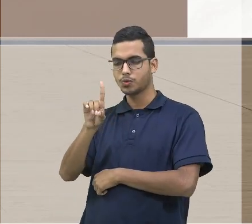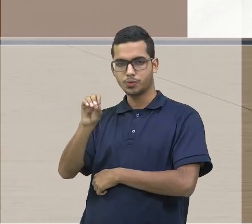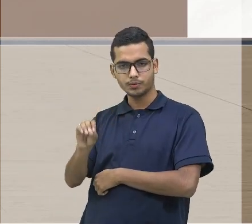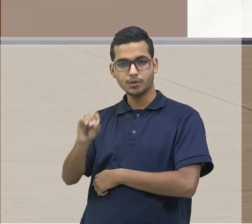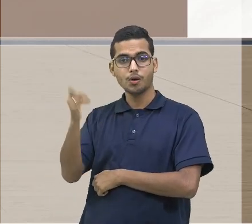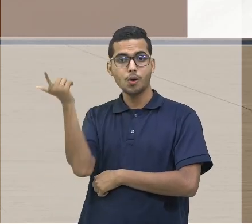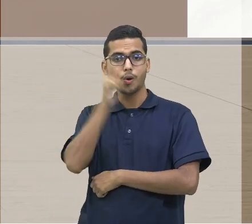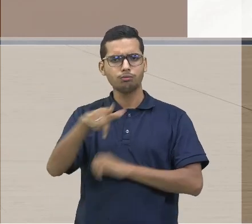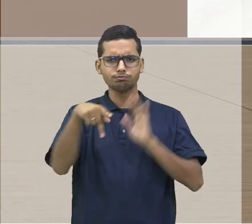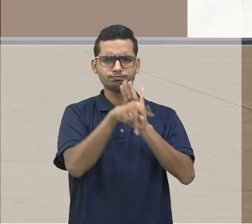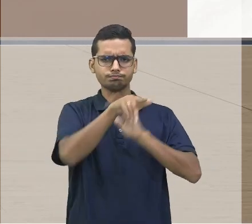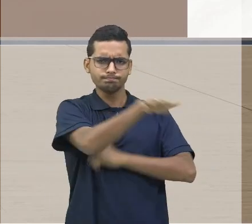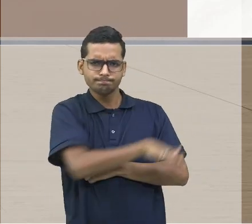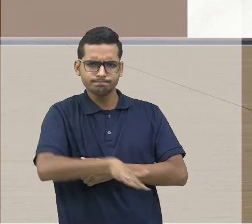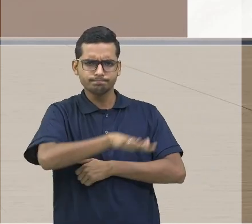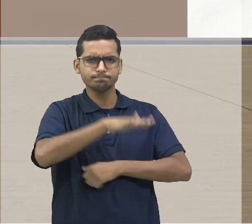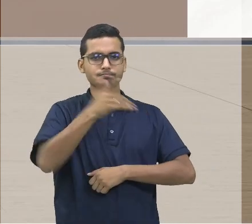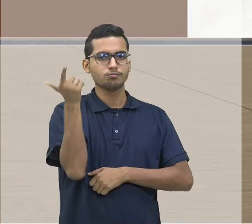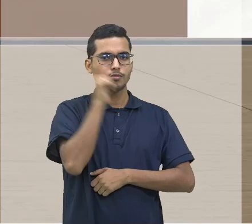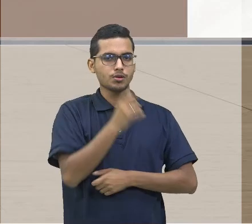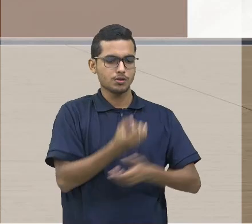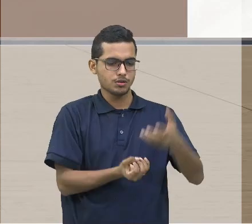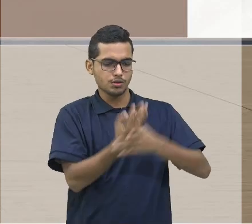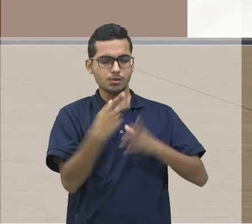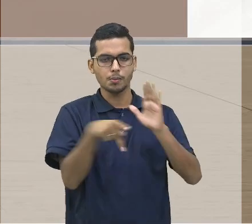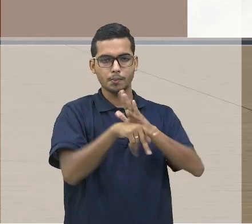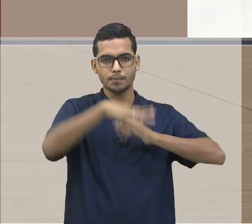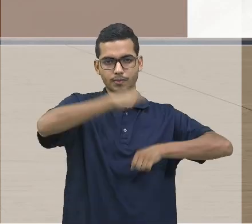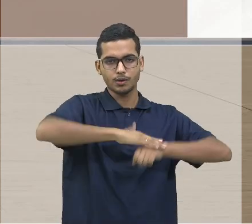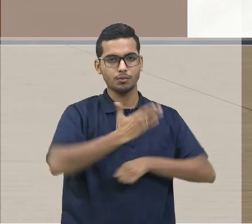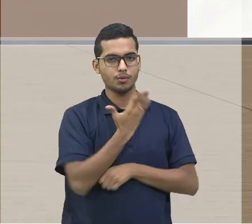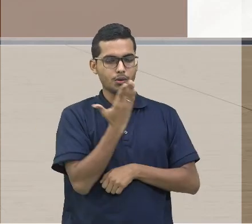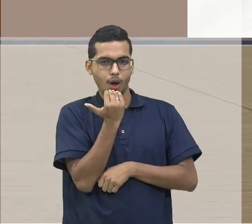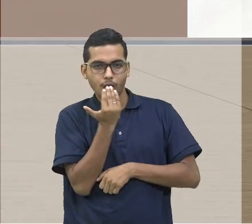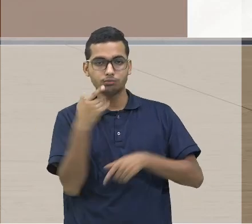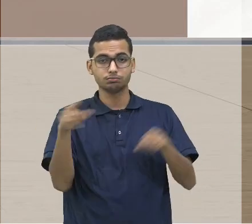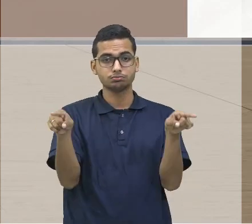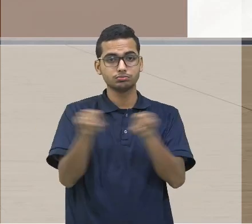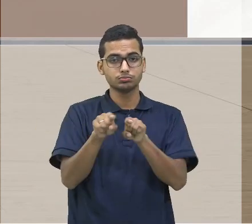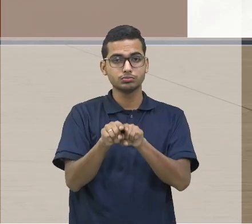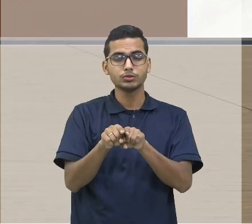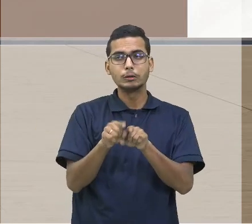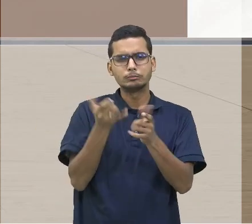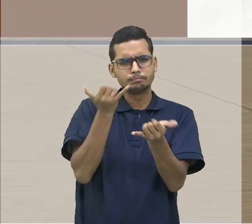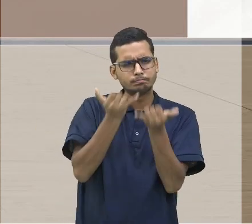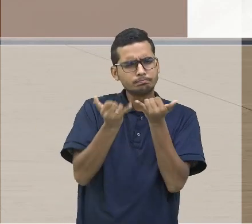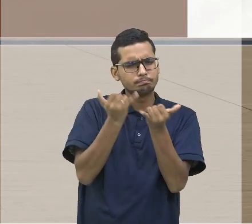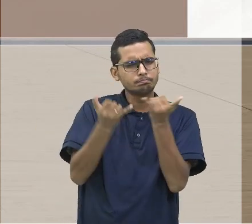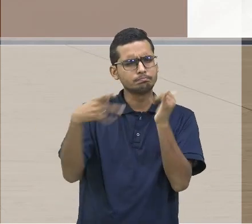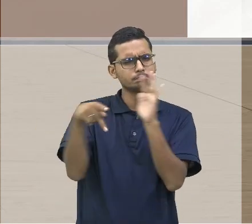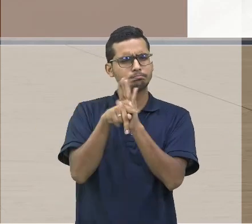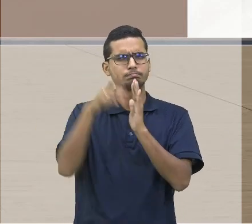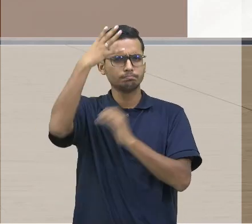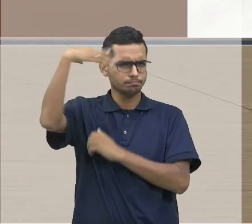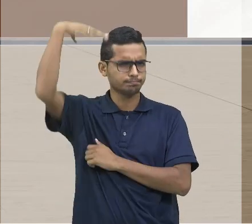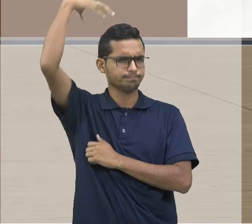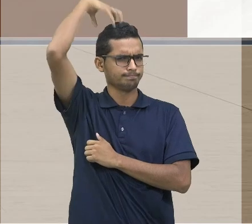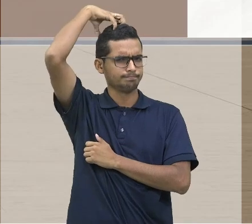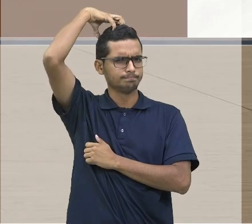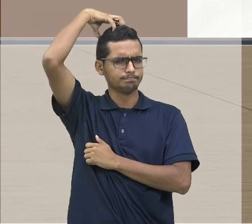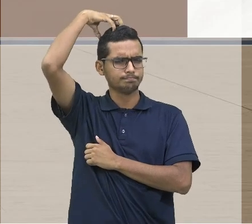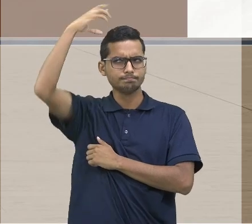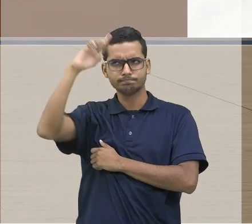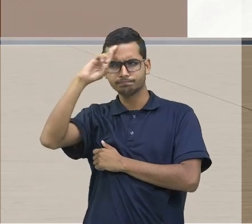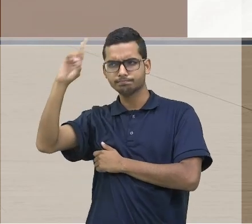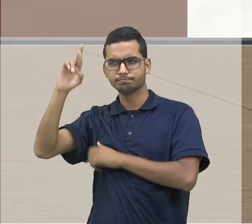ele podia ser visto até como um rei dentro do seu próprio feudo, mas ele tinha essas obrigações, tá bom? Então essa relação de